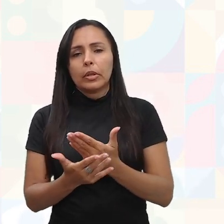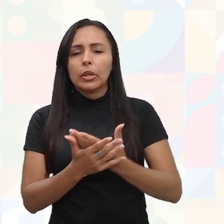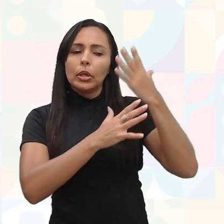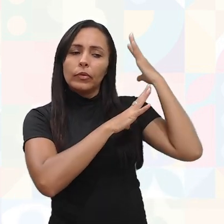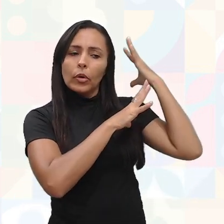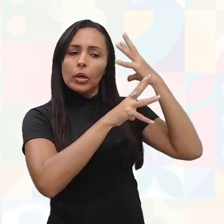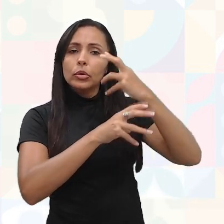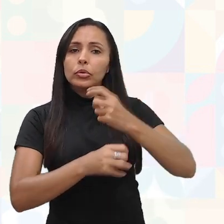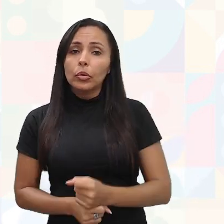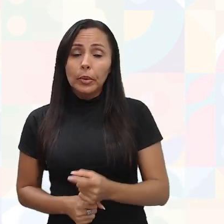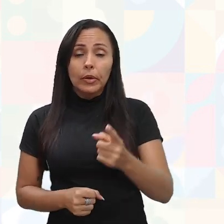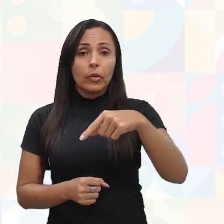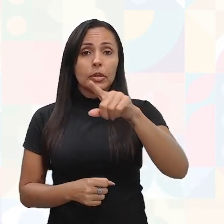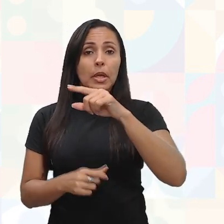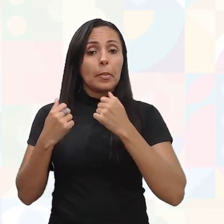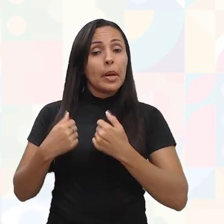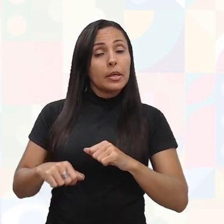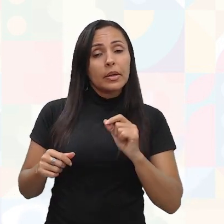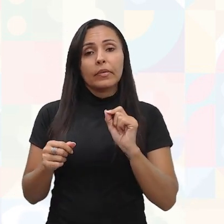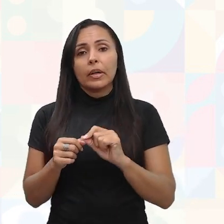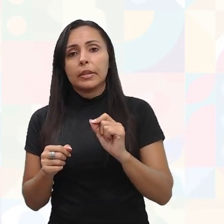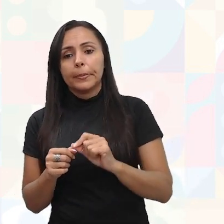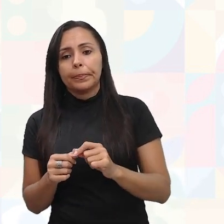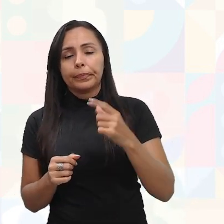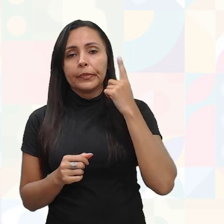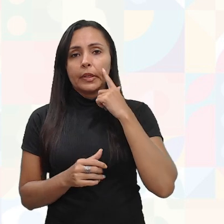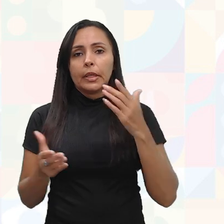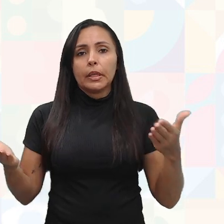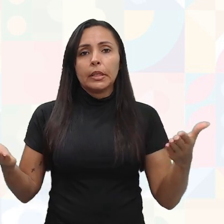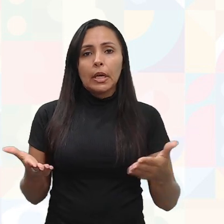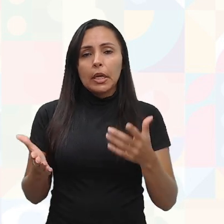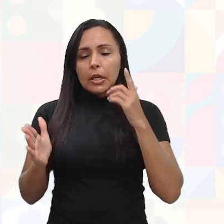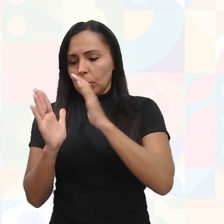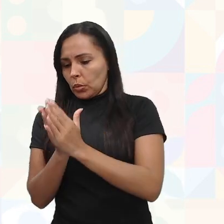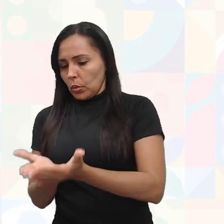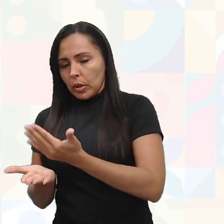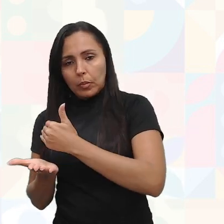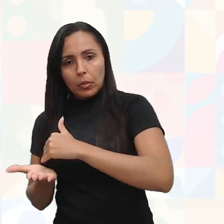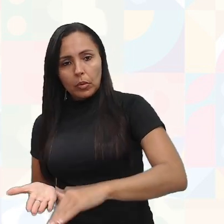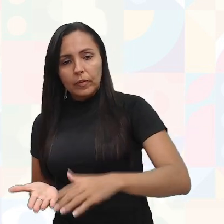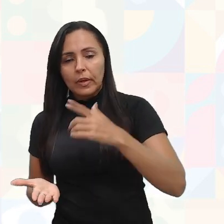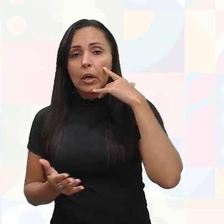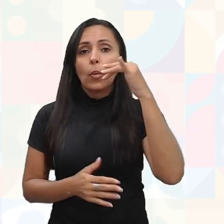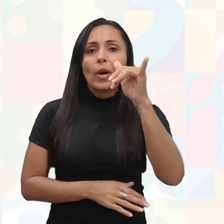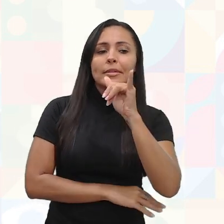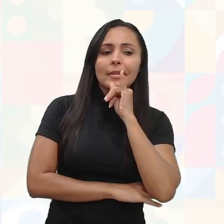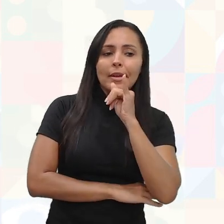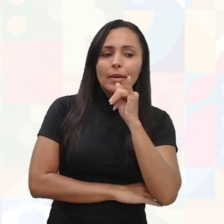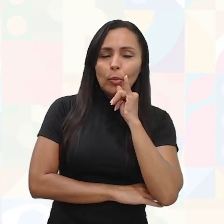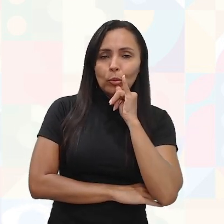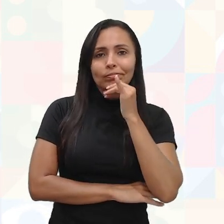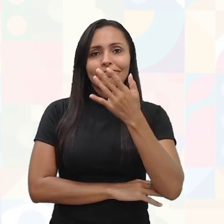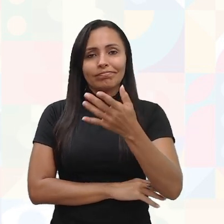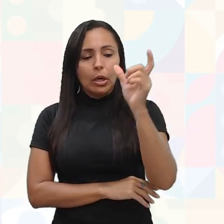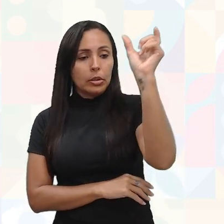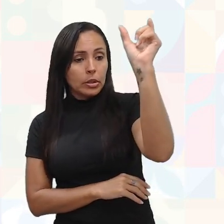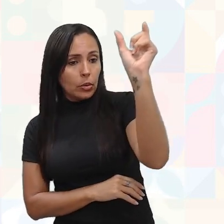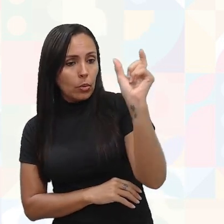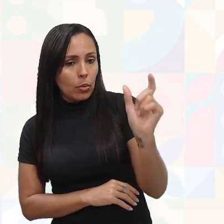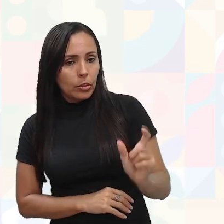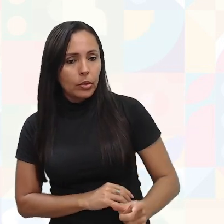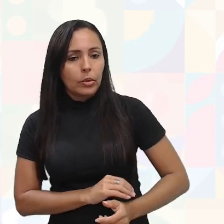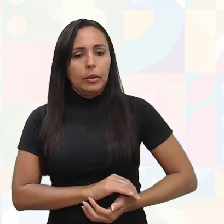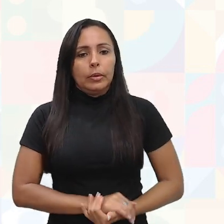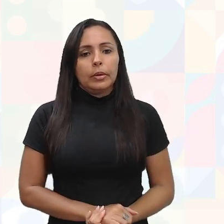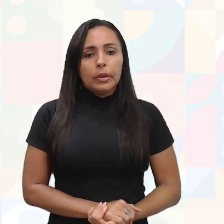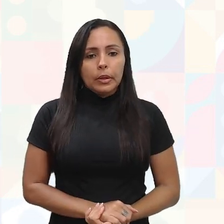resumo do que você precisa fazer e aqui no e-book a gente vai trazer os exemplos de código. Vou clicar aqui